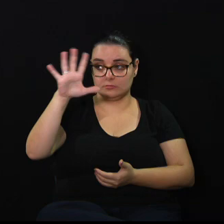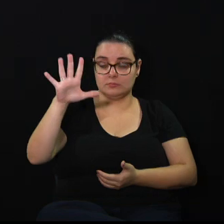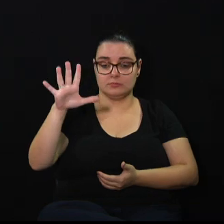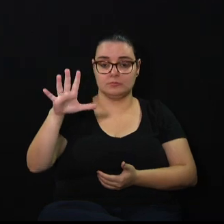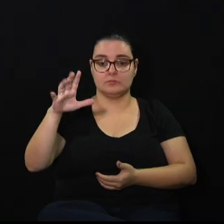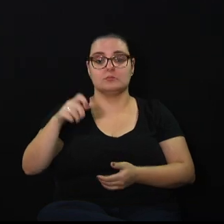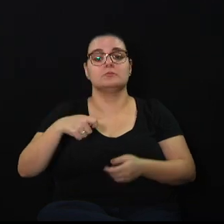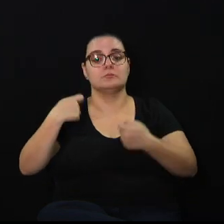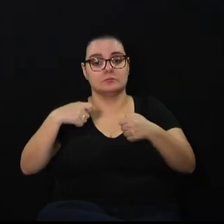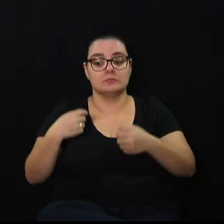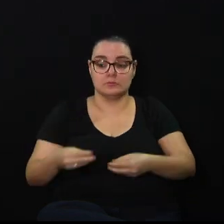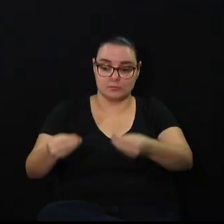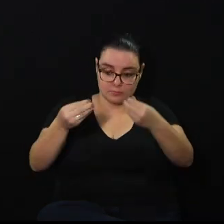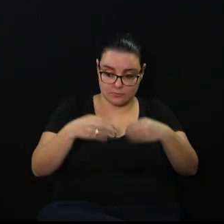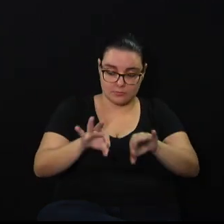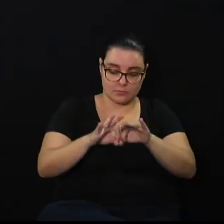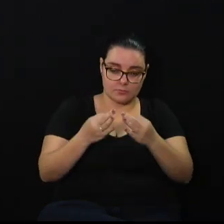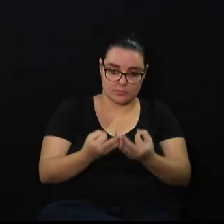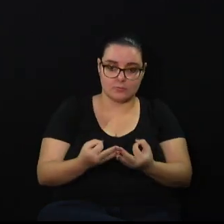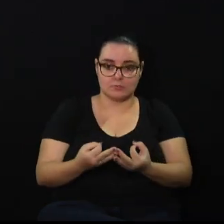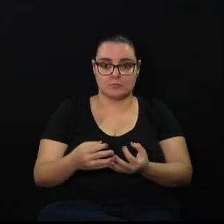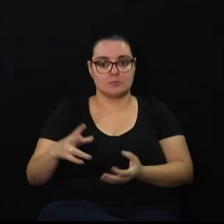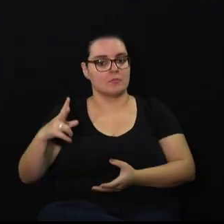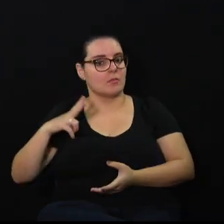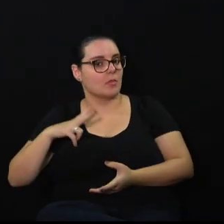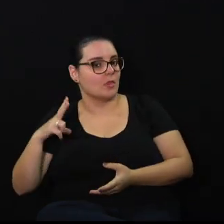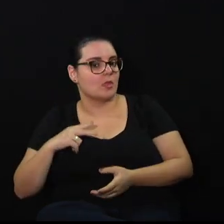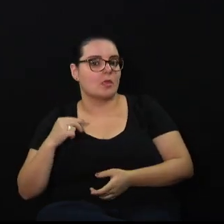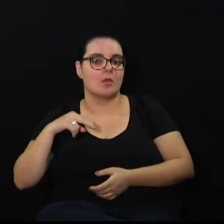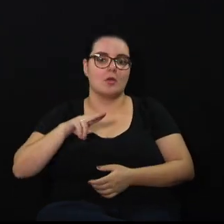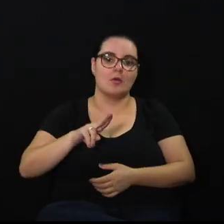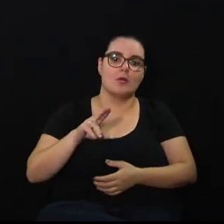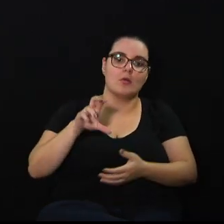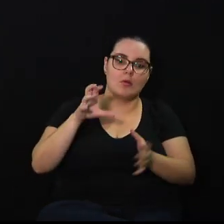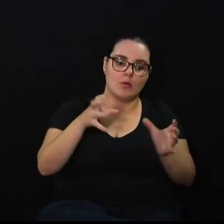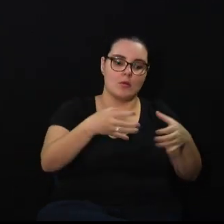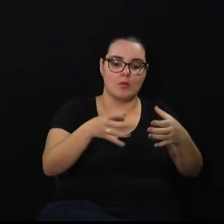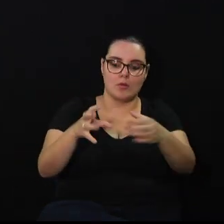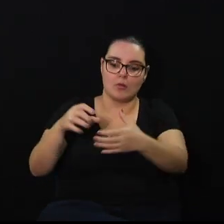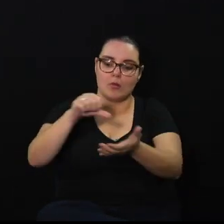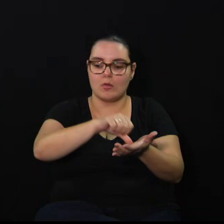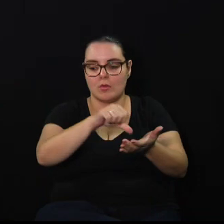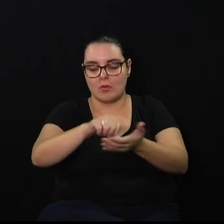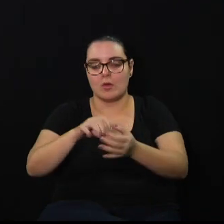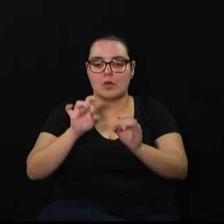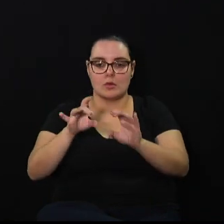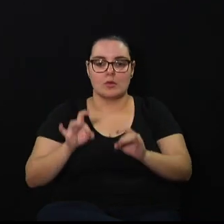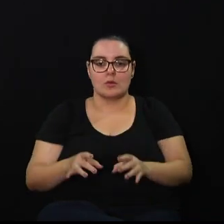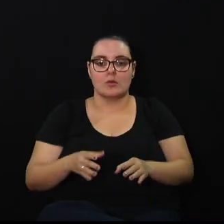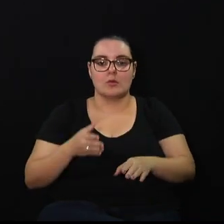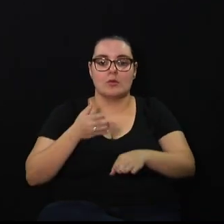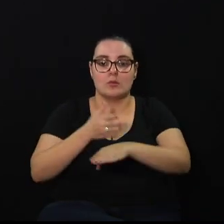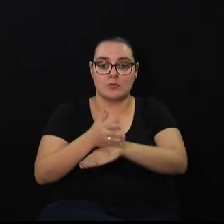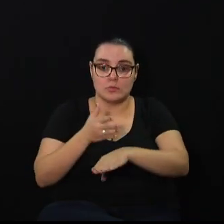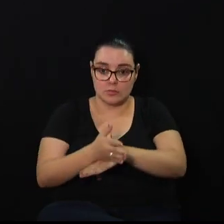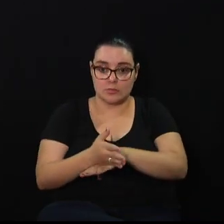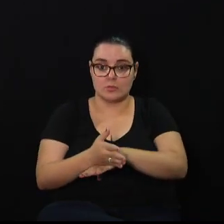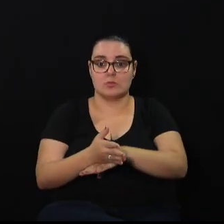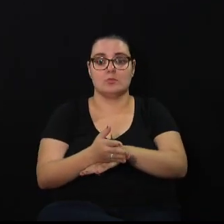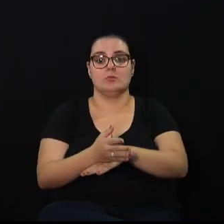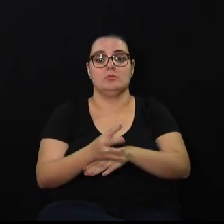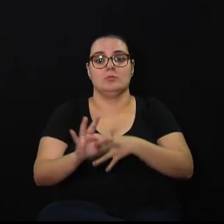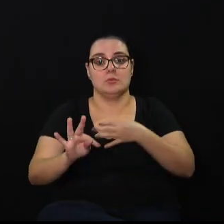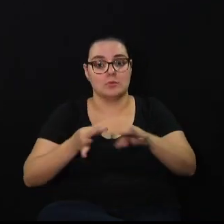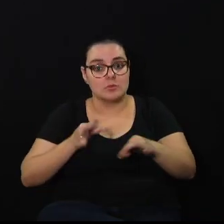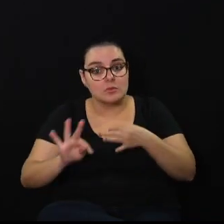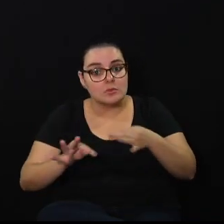através de convênios com entidades que possam atender mas essa esse direito esse acesso a busca por esses tratamentos